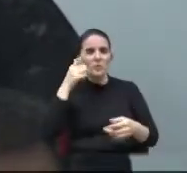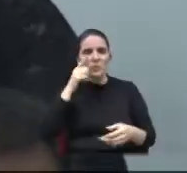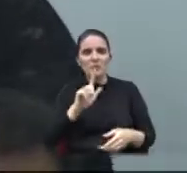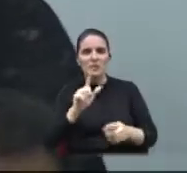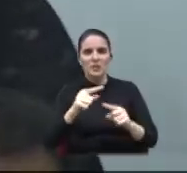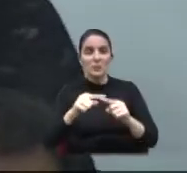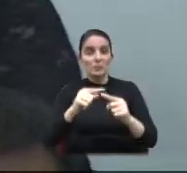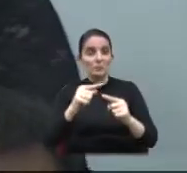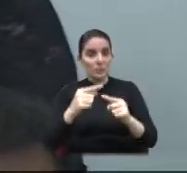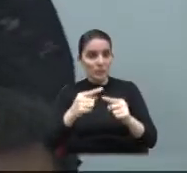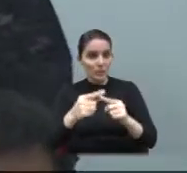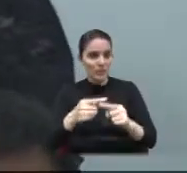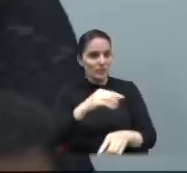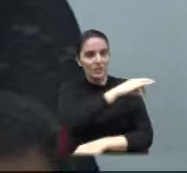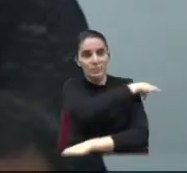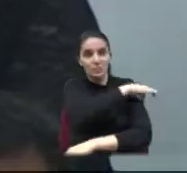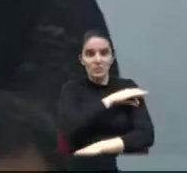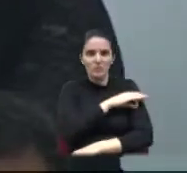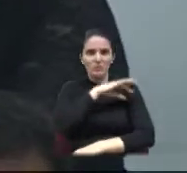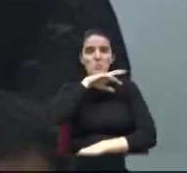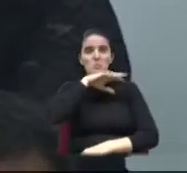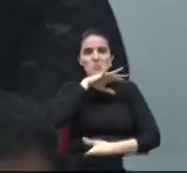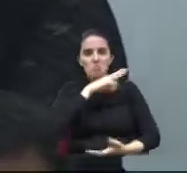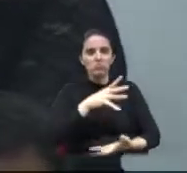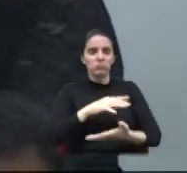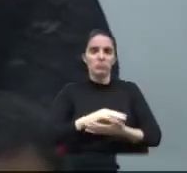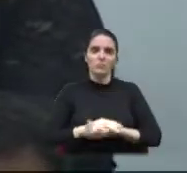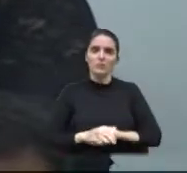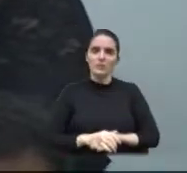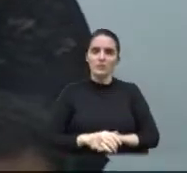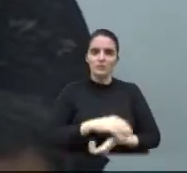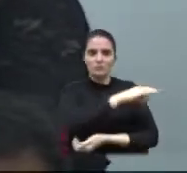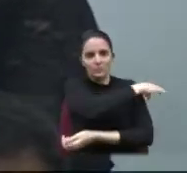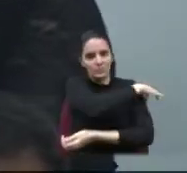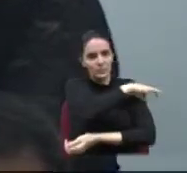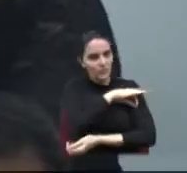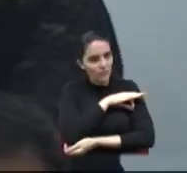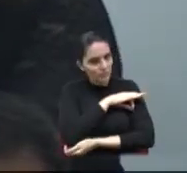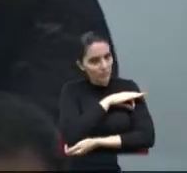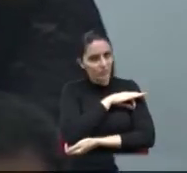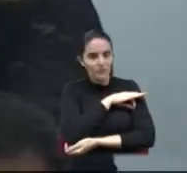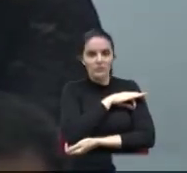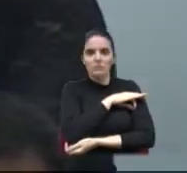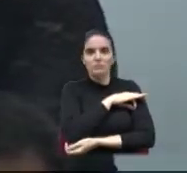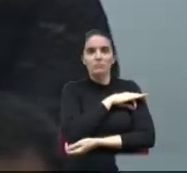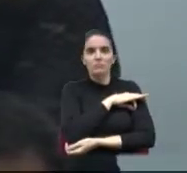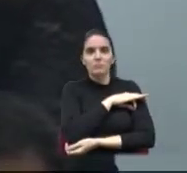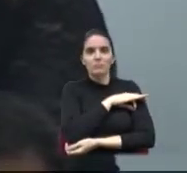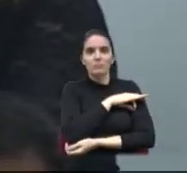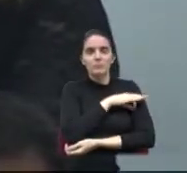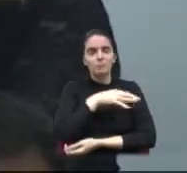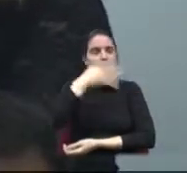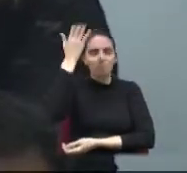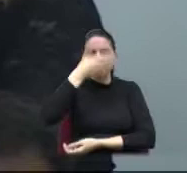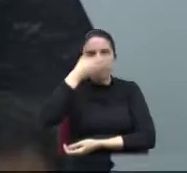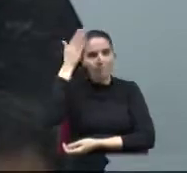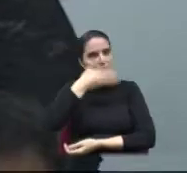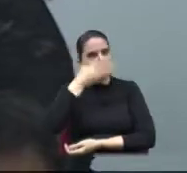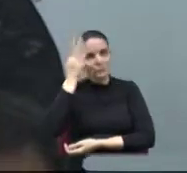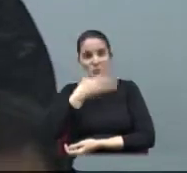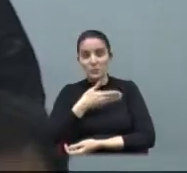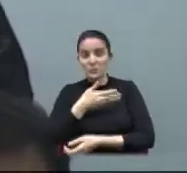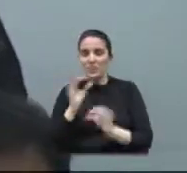ruim. O gestor é muito ruim. É um prefeito que não tem, que não vê. E não vê o que a